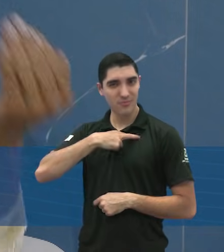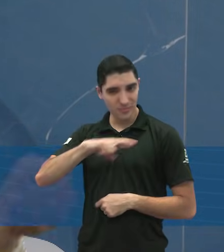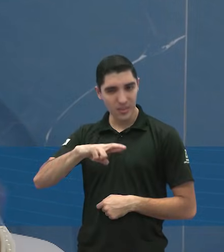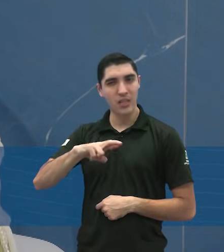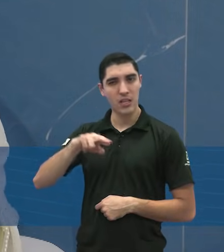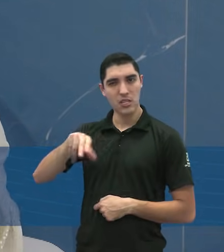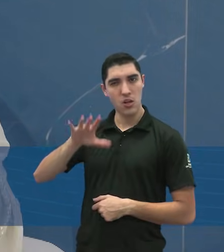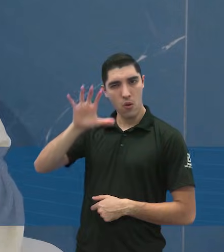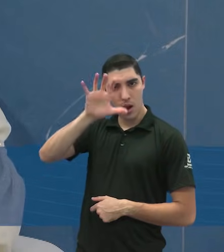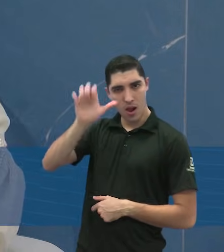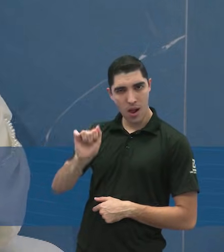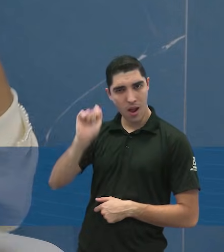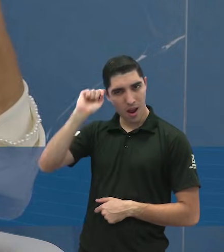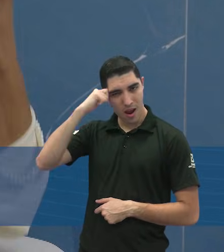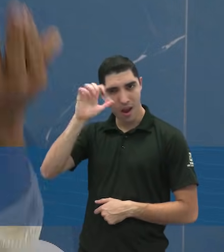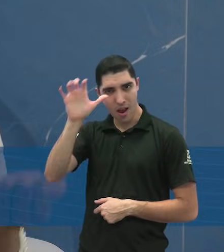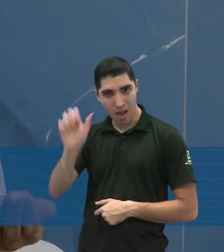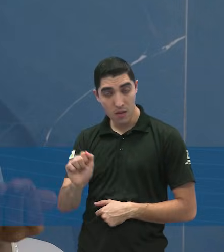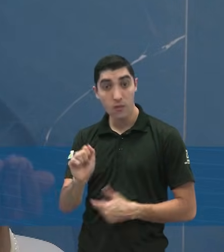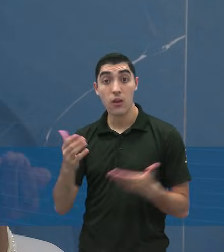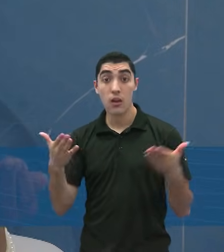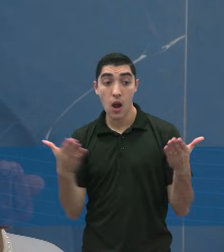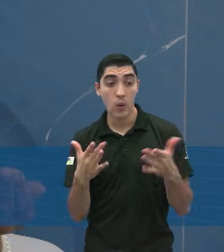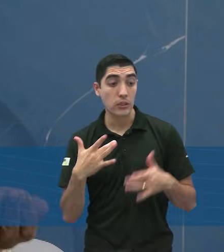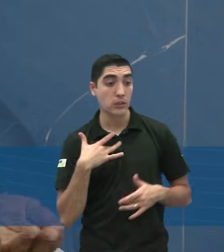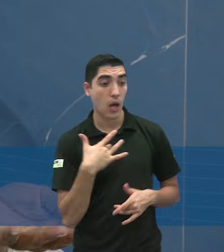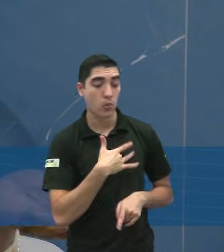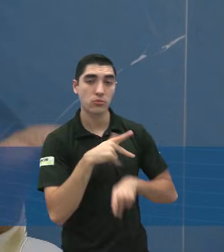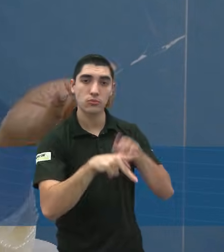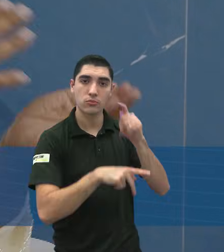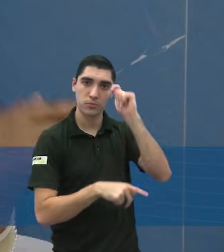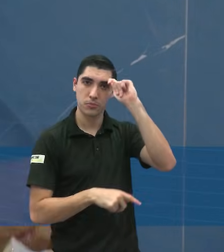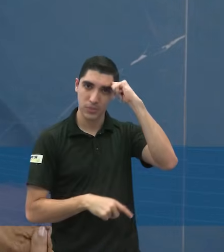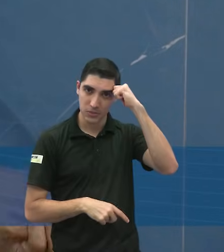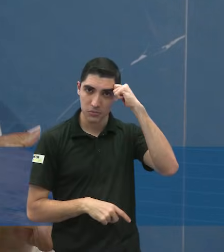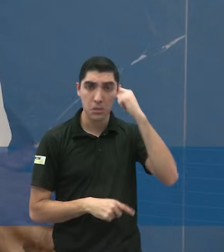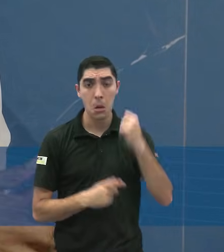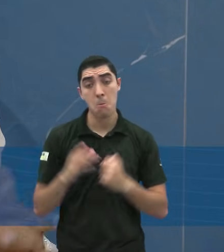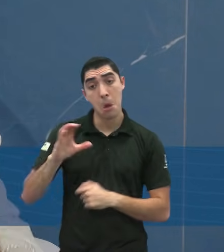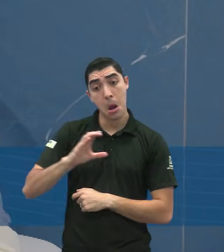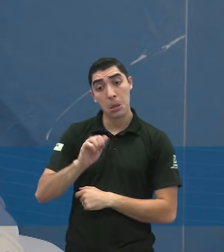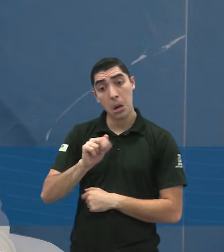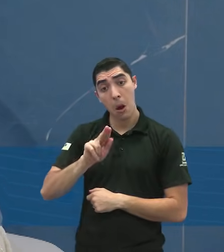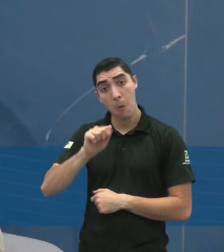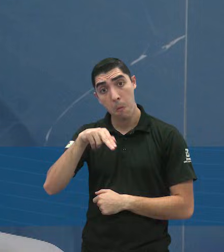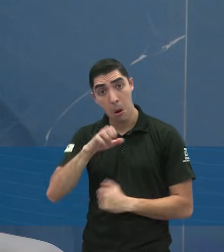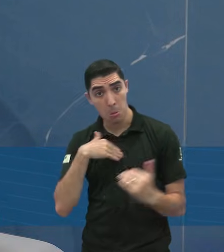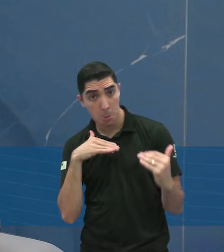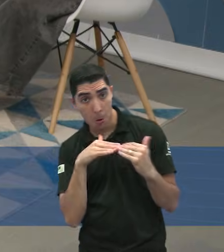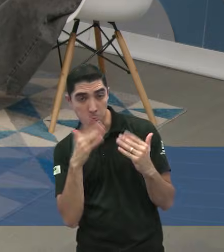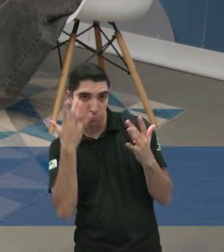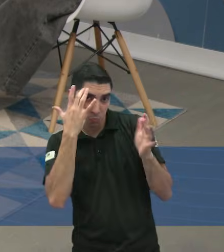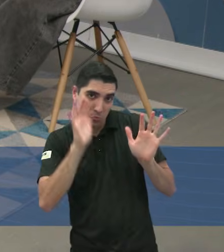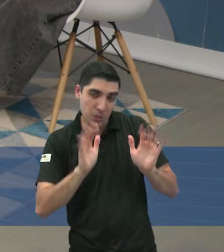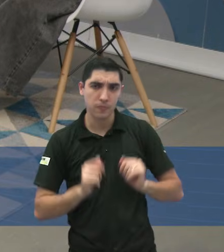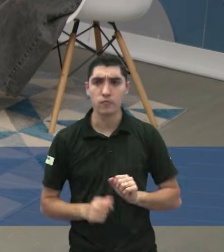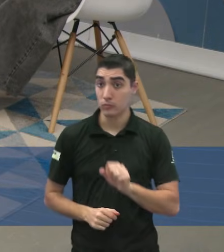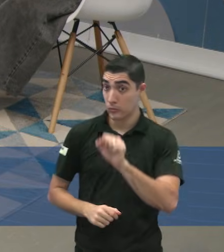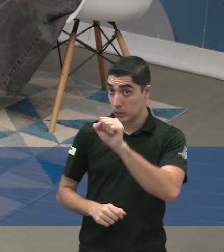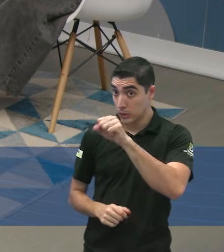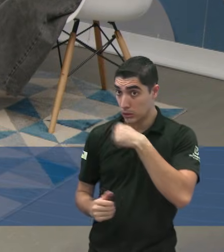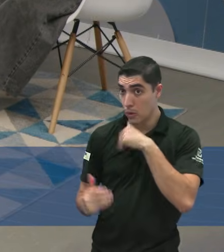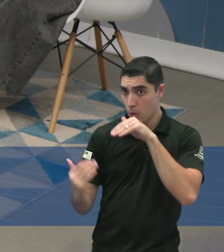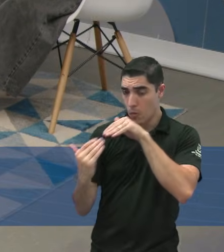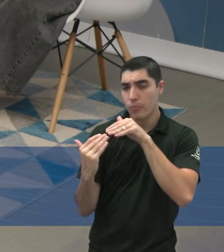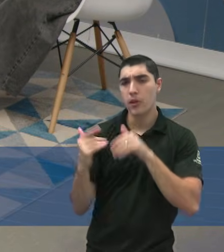de matrizes africanas e agora com a saúde da população negra. Não sei se a Cauane concorda com isso. Sim, eu